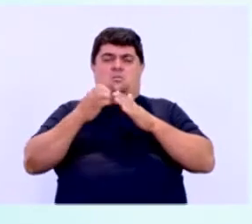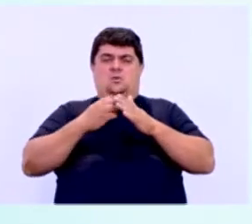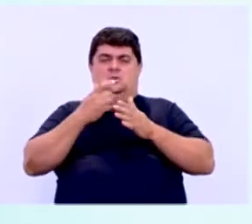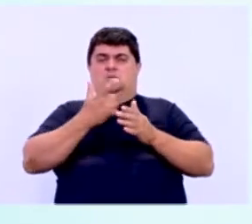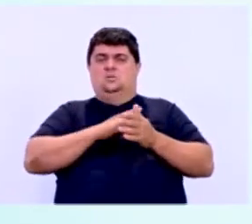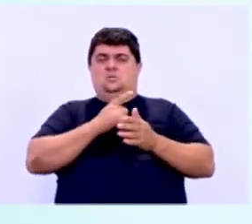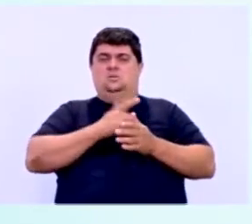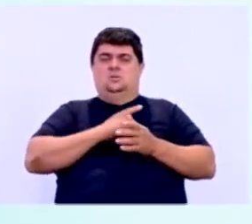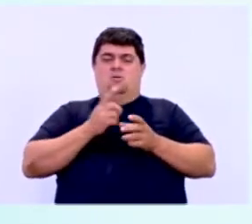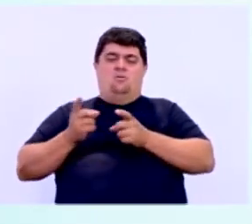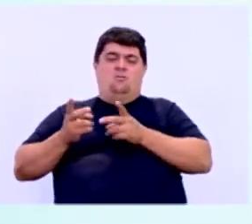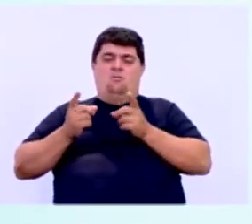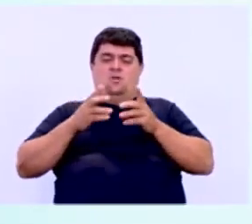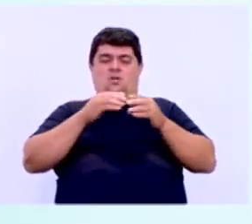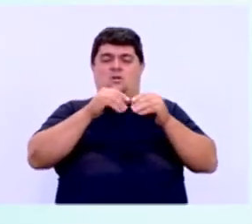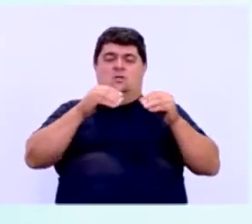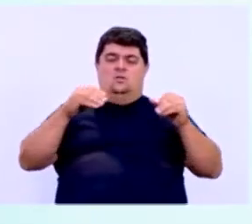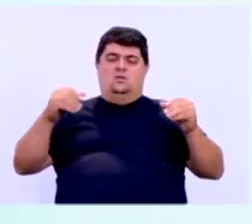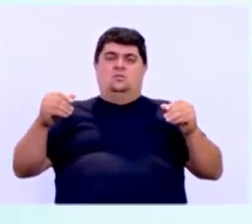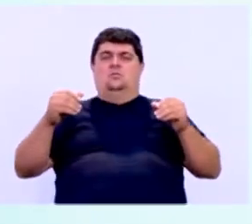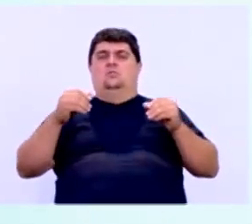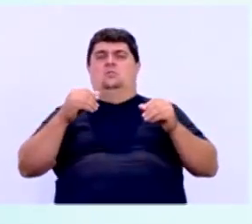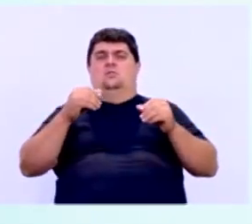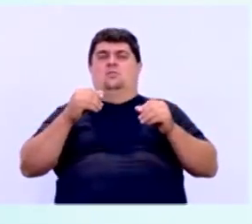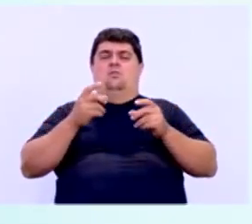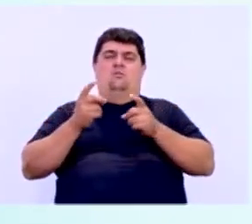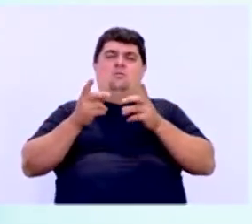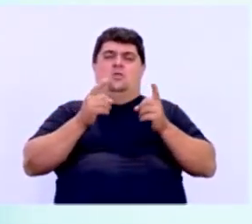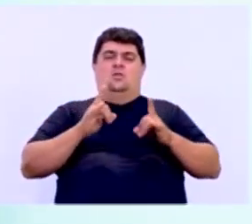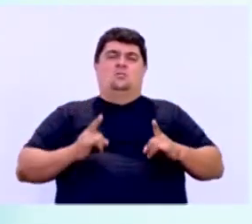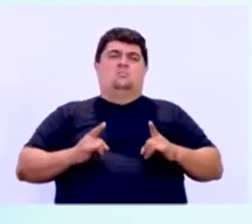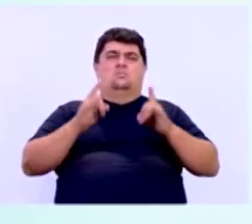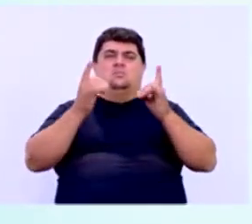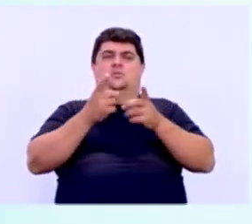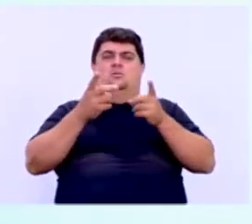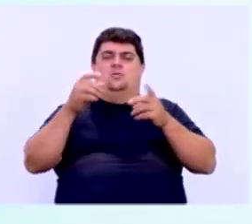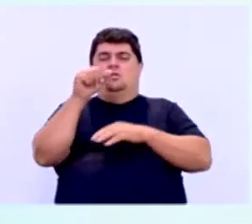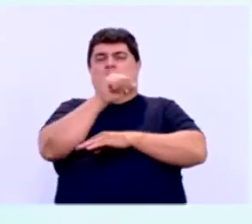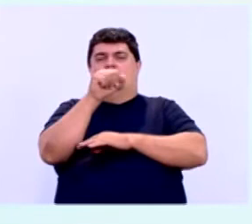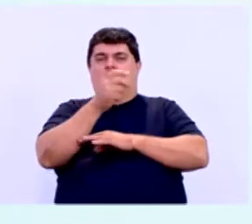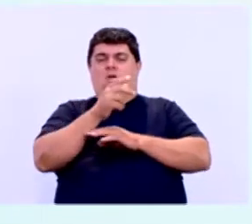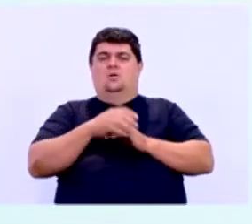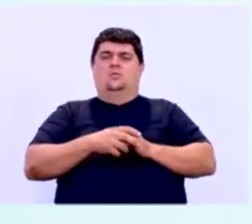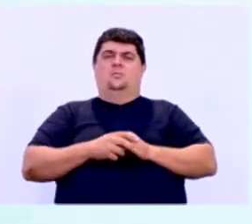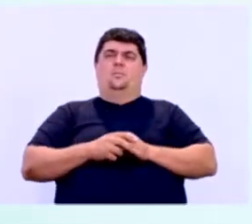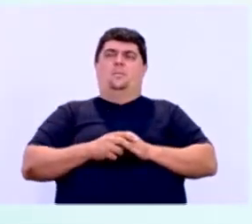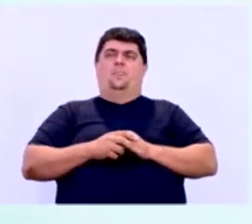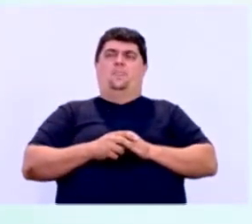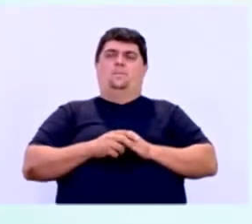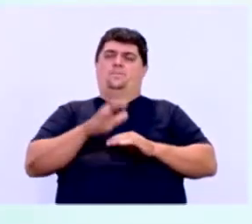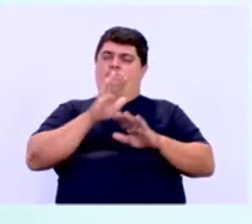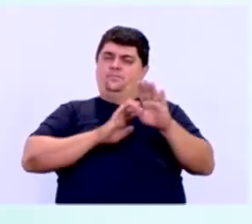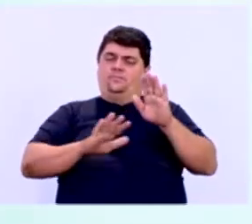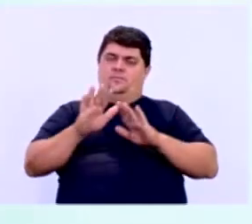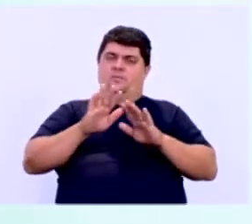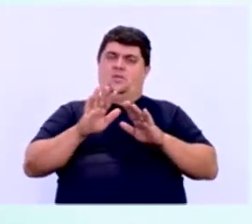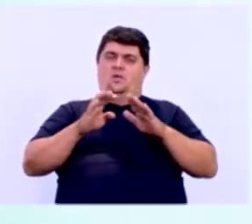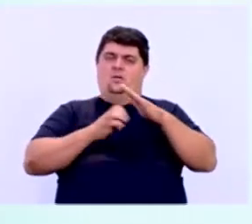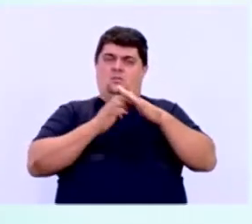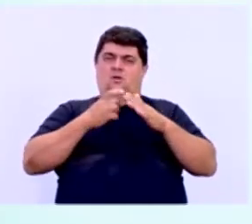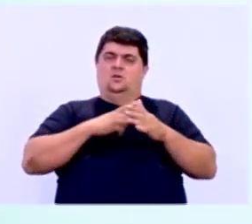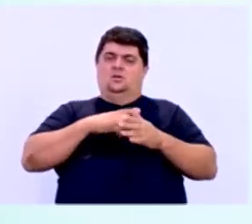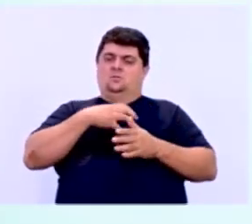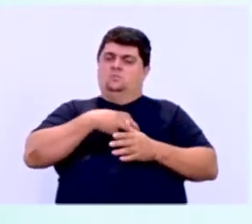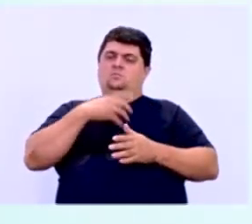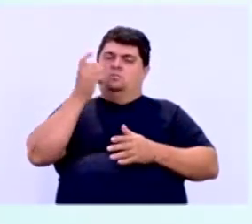trabalho está vendendo os terrenos, está vendendo os prédios, está vendendo os carros. Né? Então, cuidado, a empresa está passando